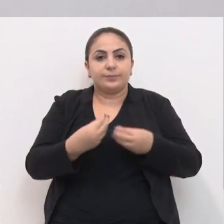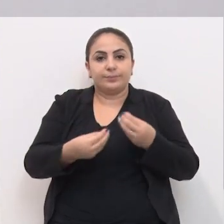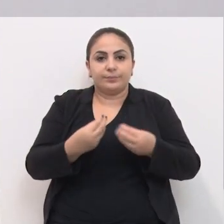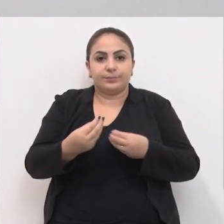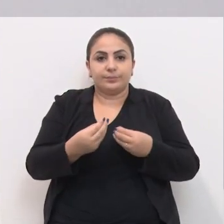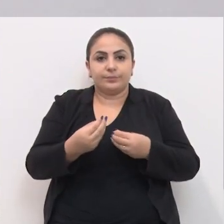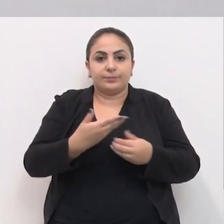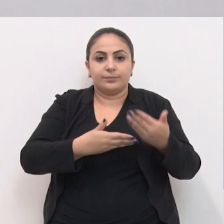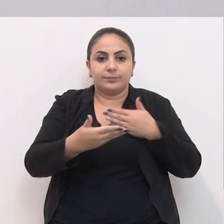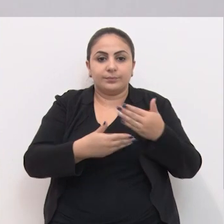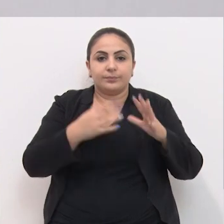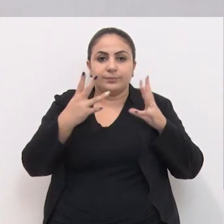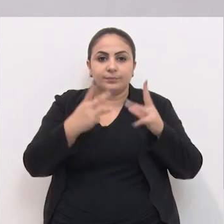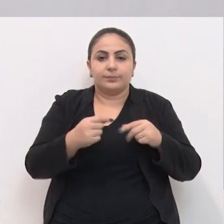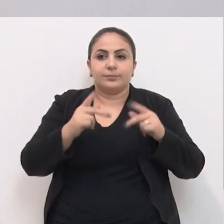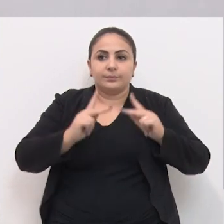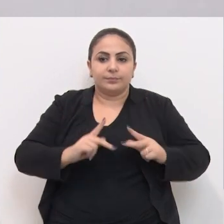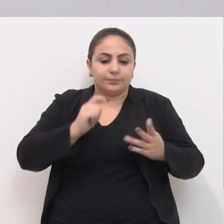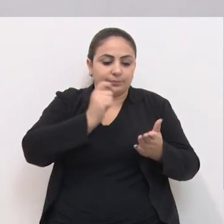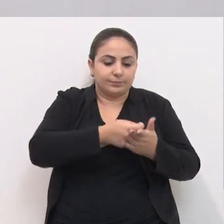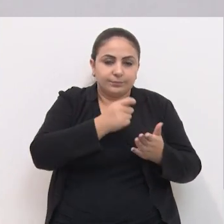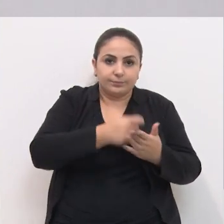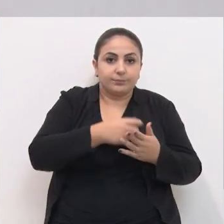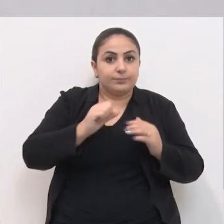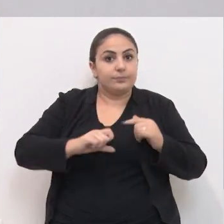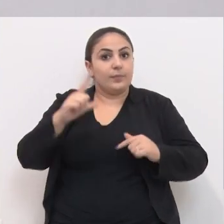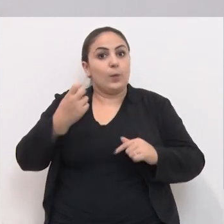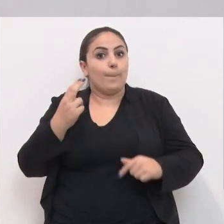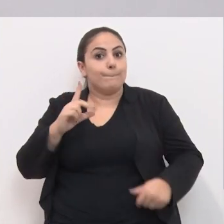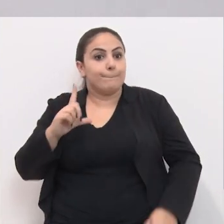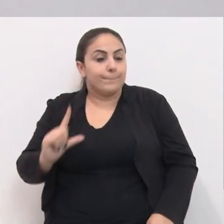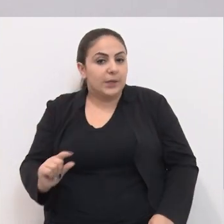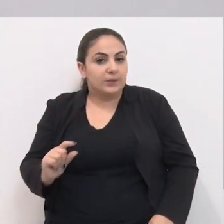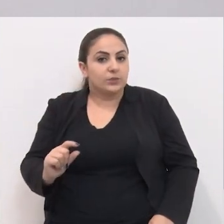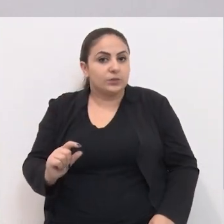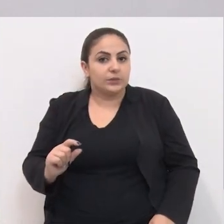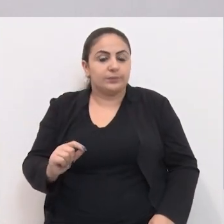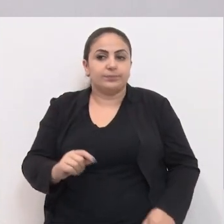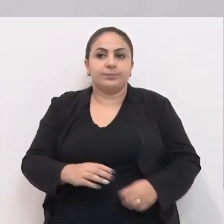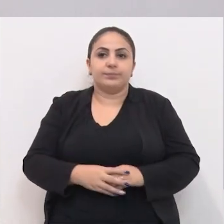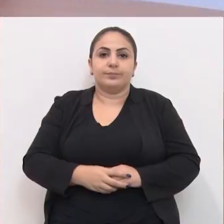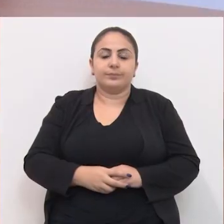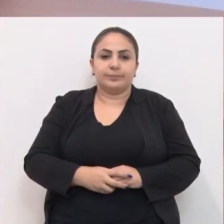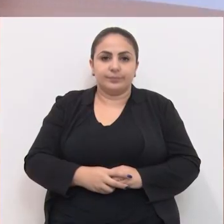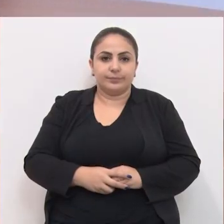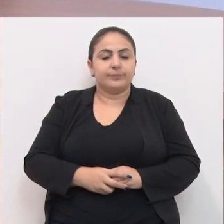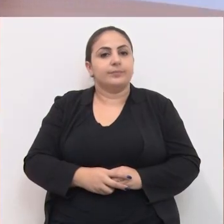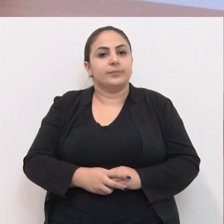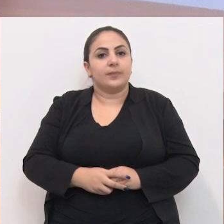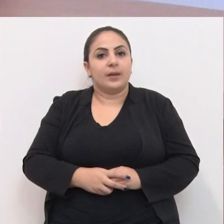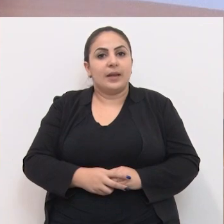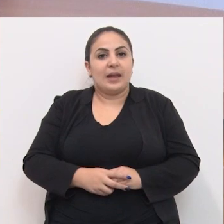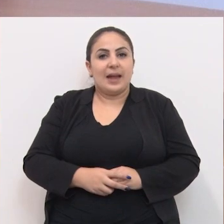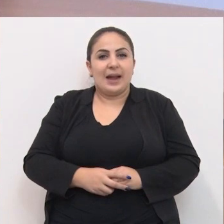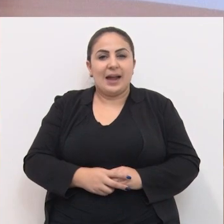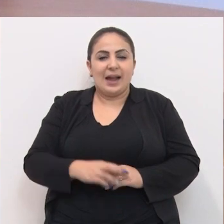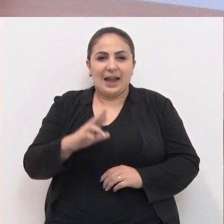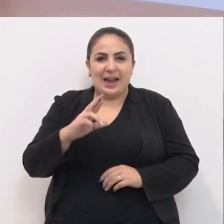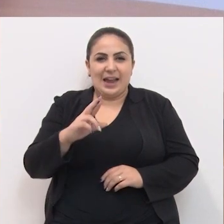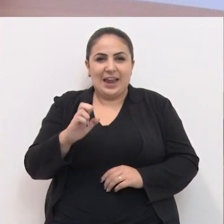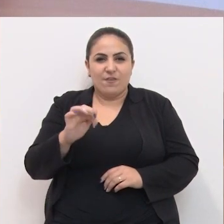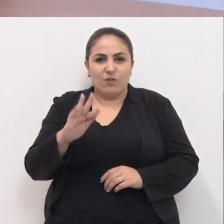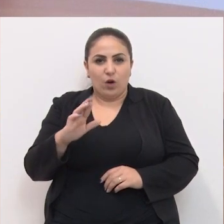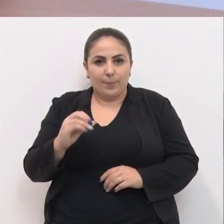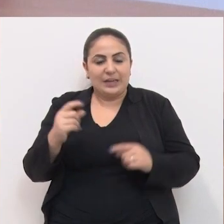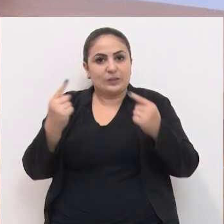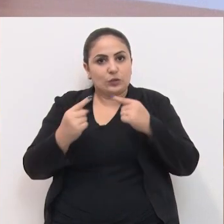chegando agora na Casa dos Contribuintes, cada caso é um caso que precisa ser avaliado, mas o mais importante de tudo é que esse novo ajuste vai possibilitar